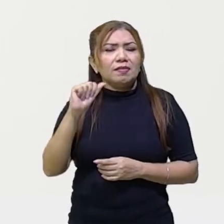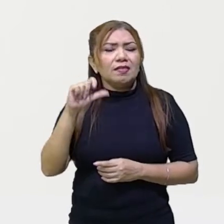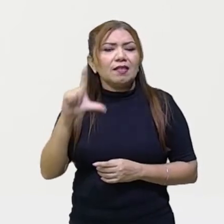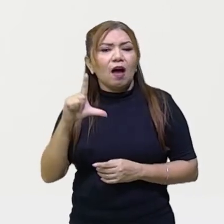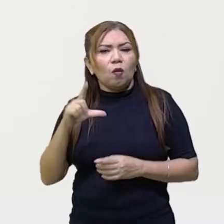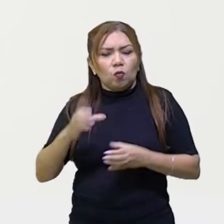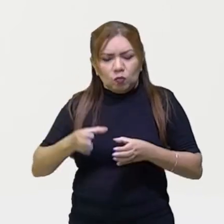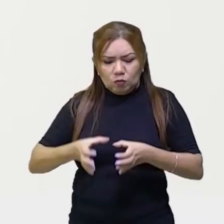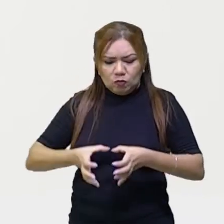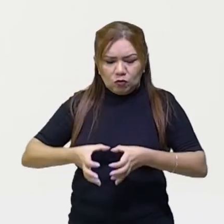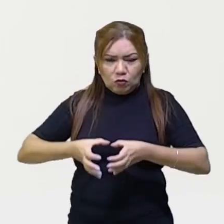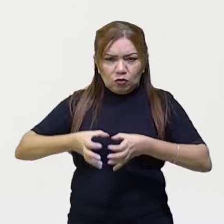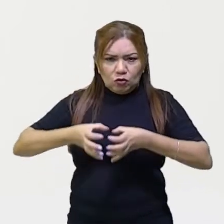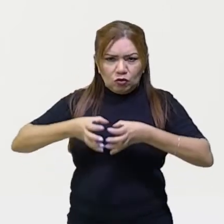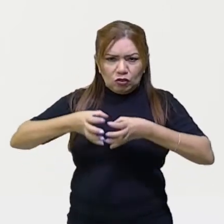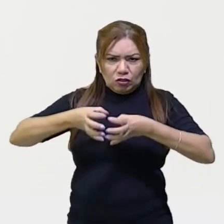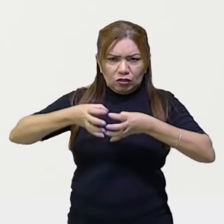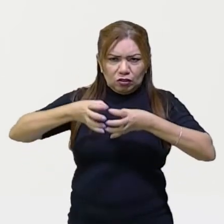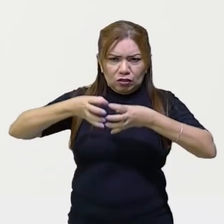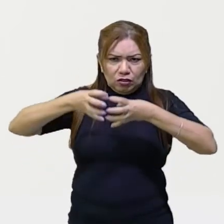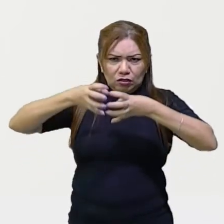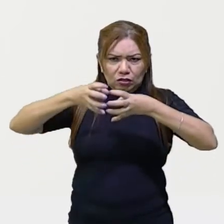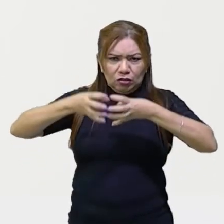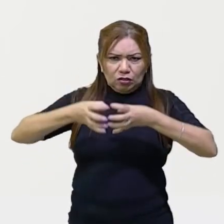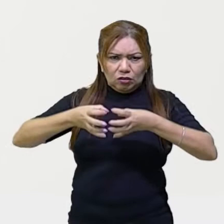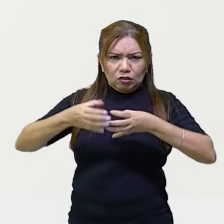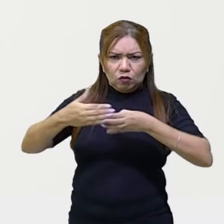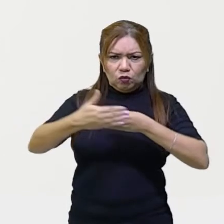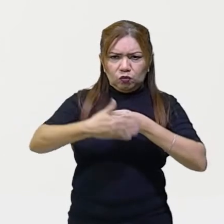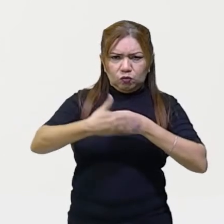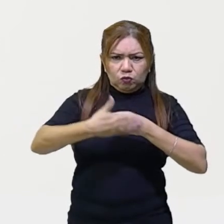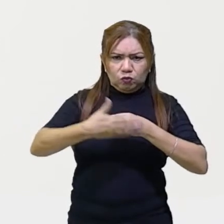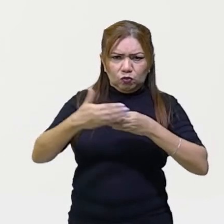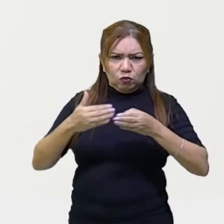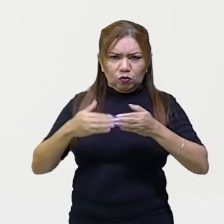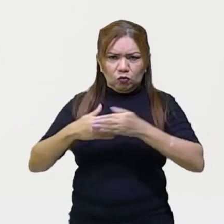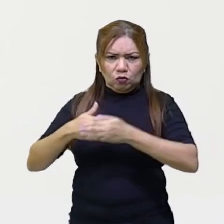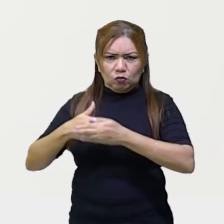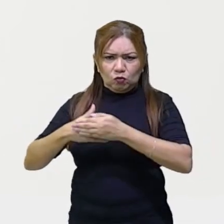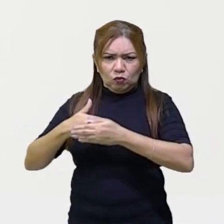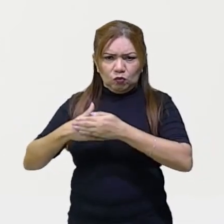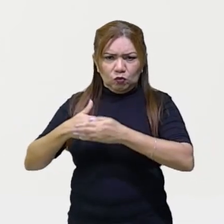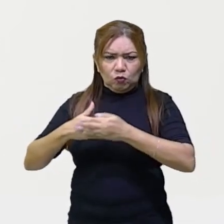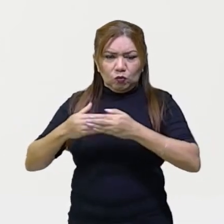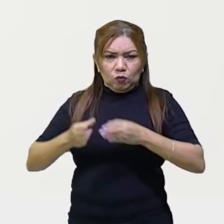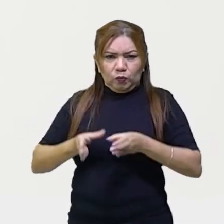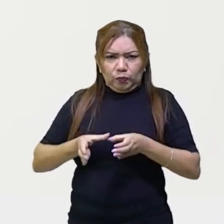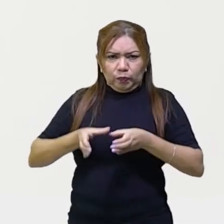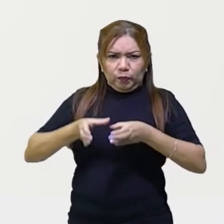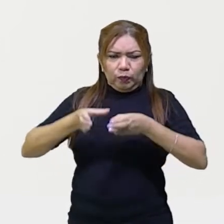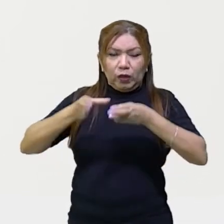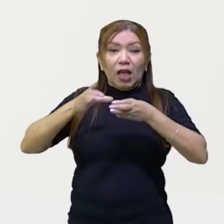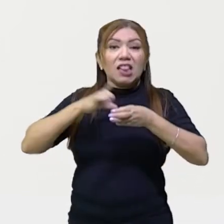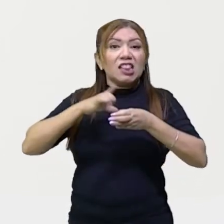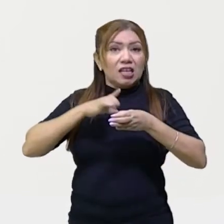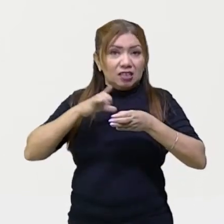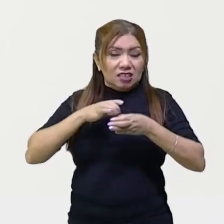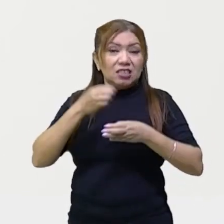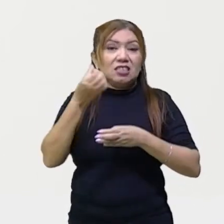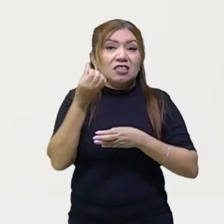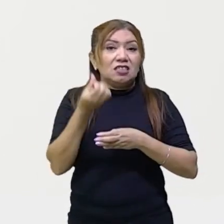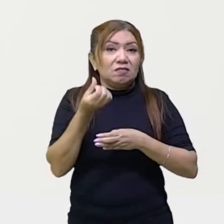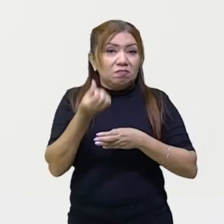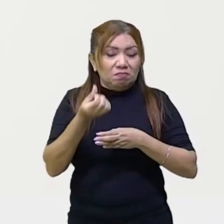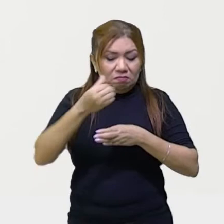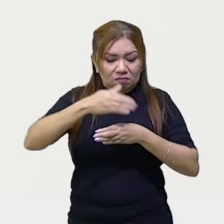hexa mas quando está na palavra nesta palavra que eu leio hexagonal esse X Ele ganhei